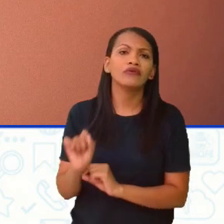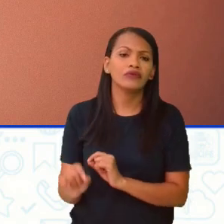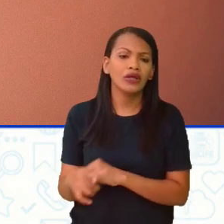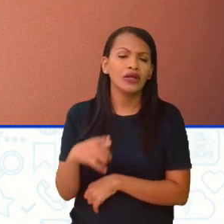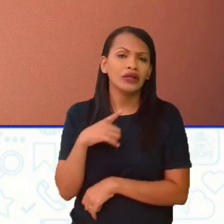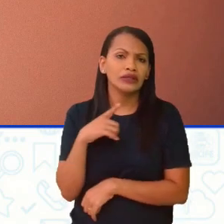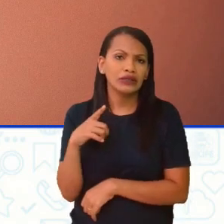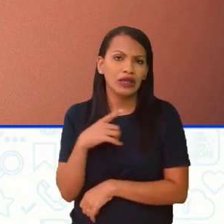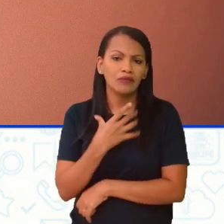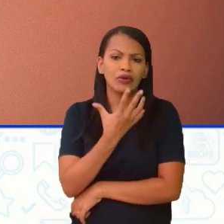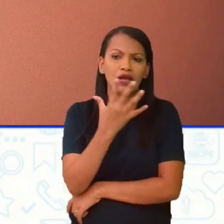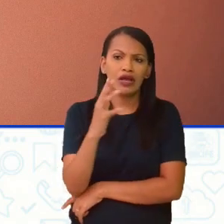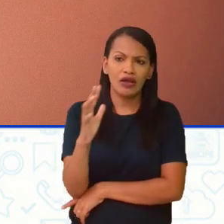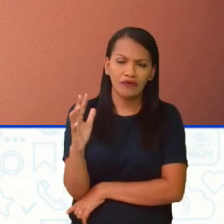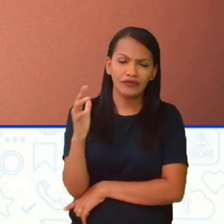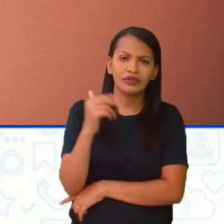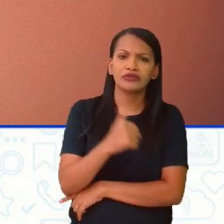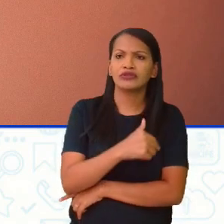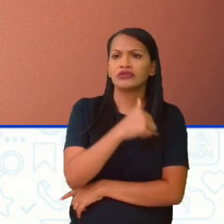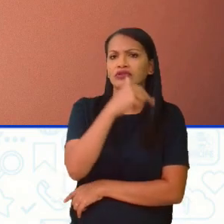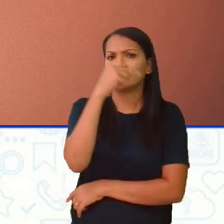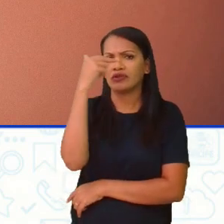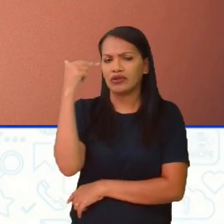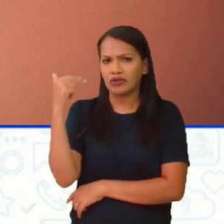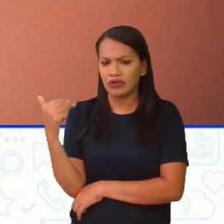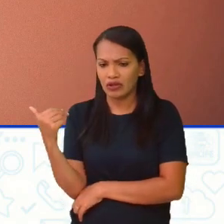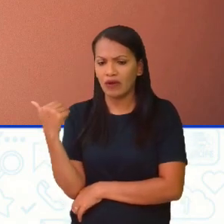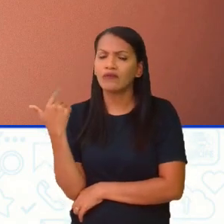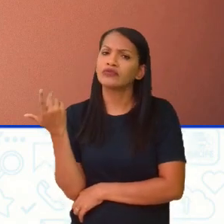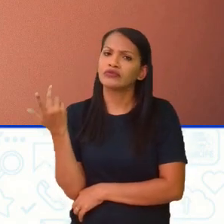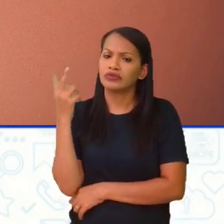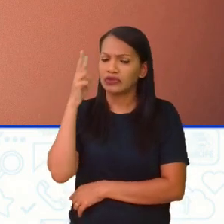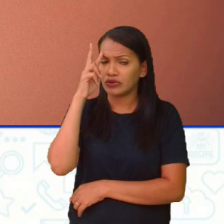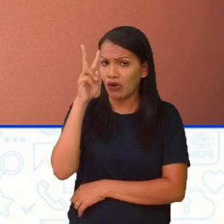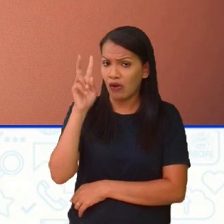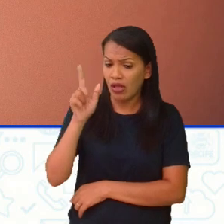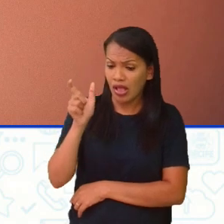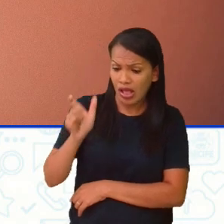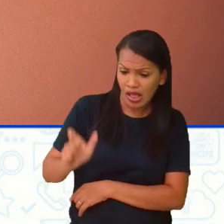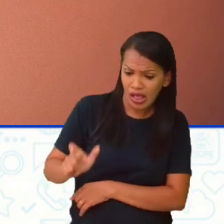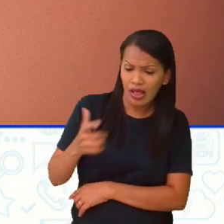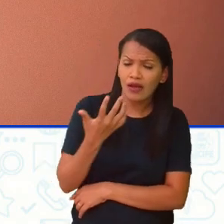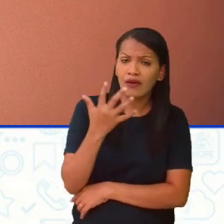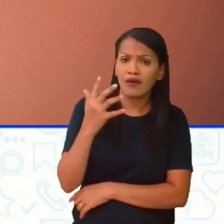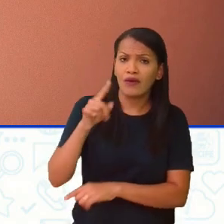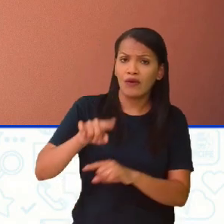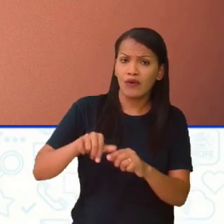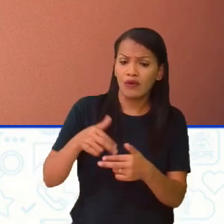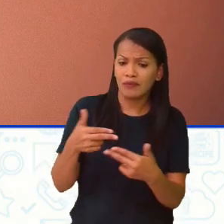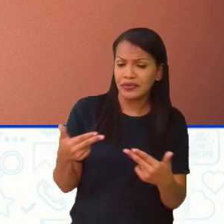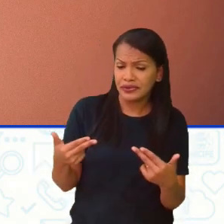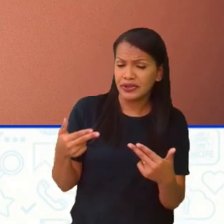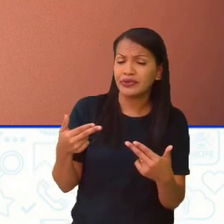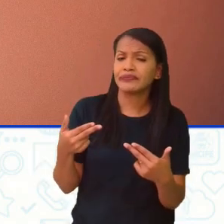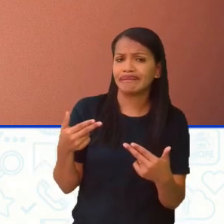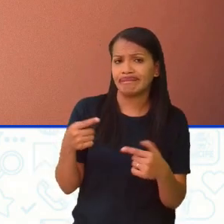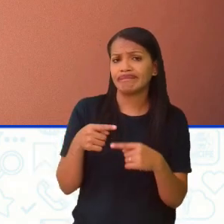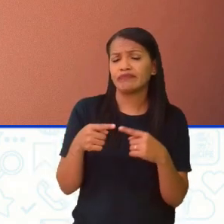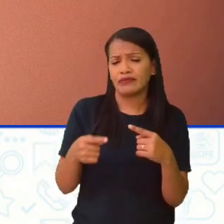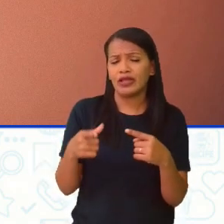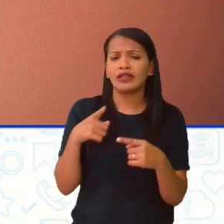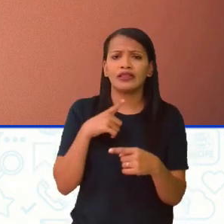temos a árvore de Natal como protagonista de uma história. Ela que, embora seja um objeto inanimado,